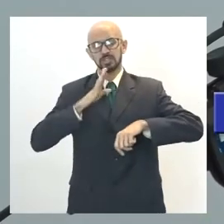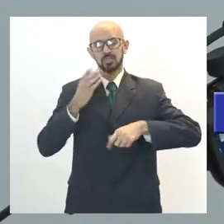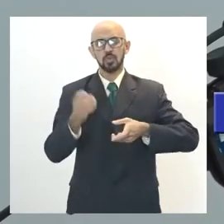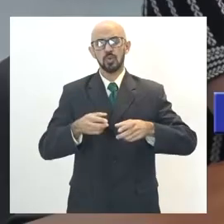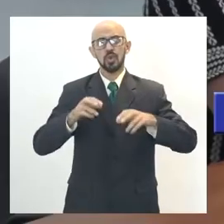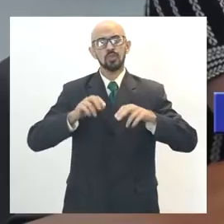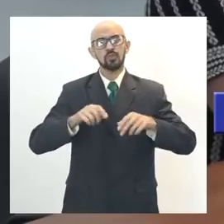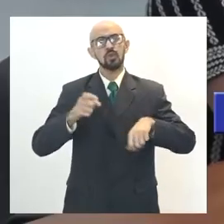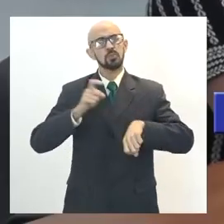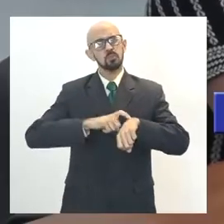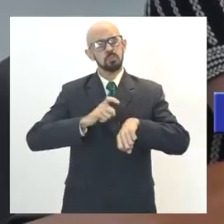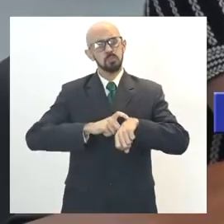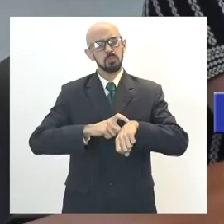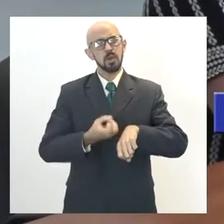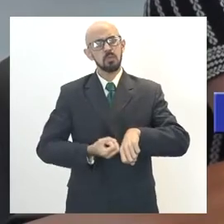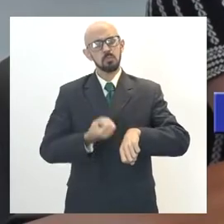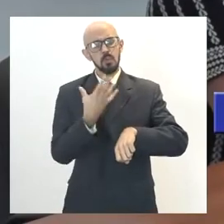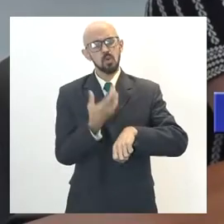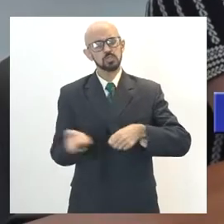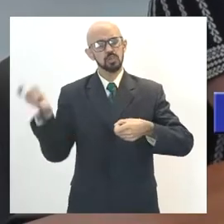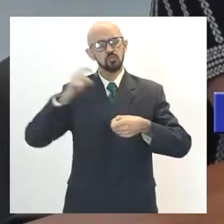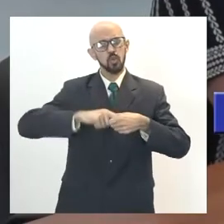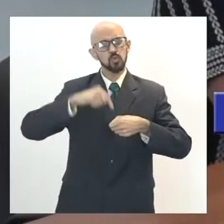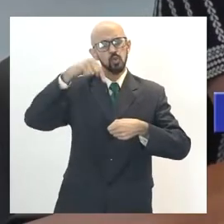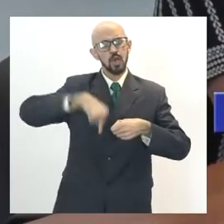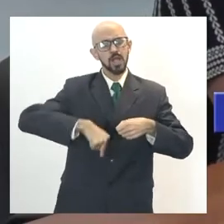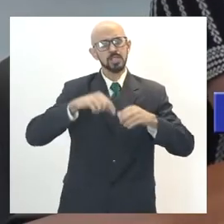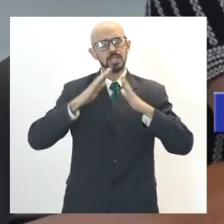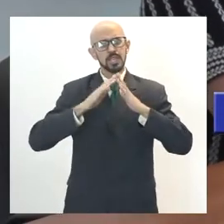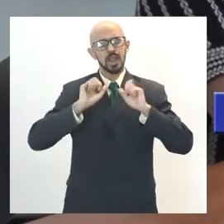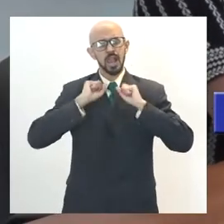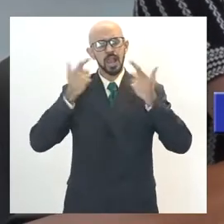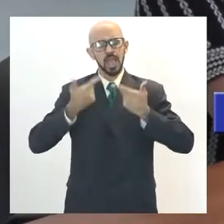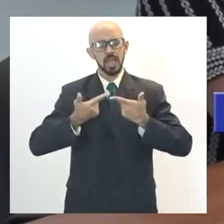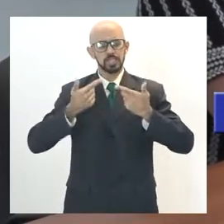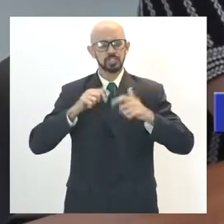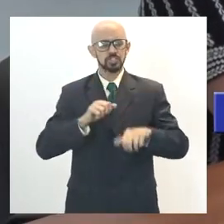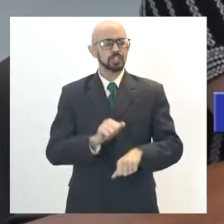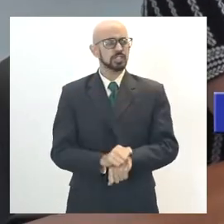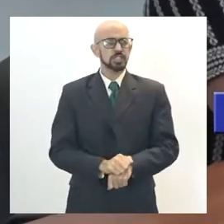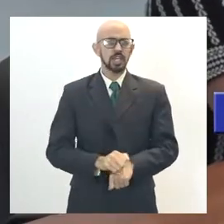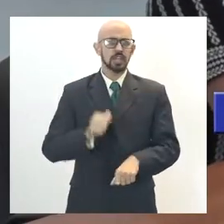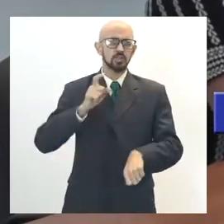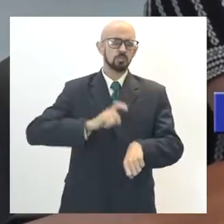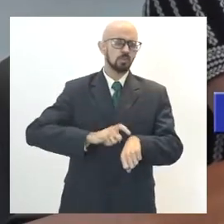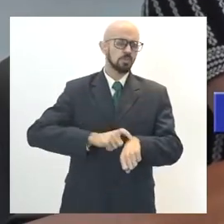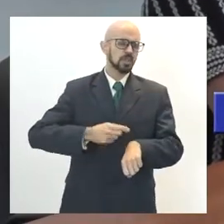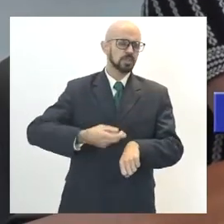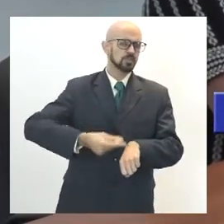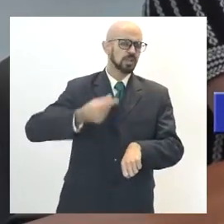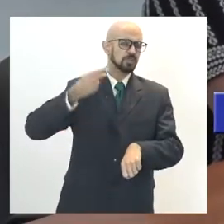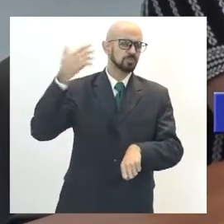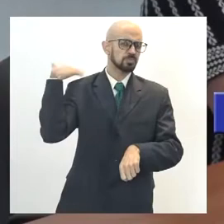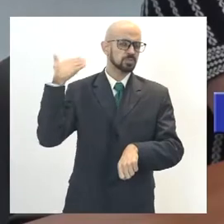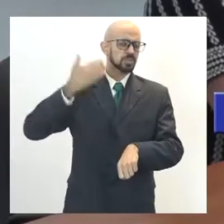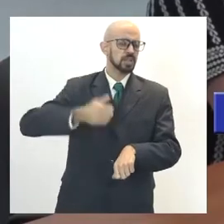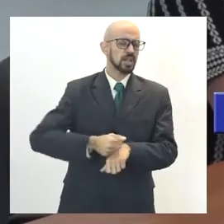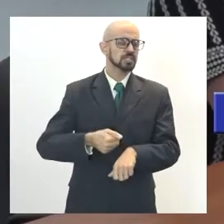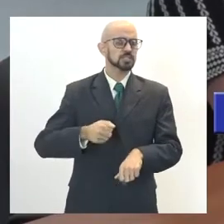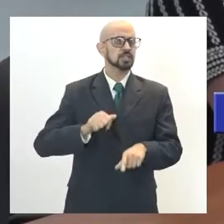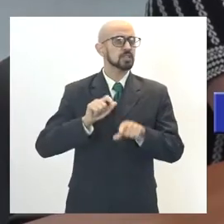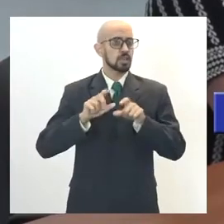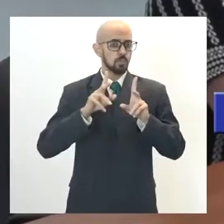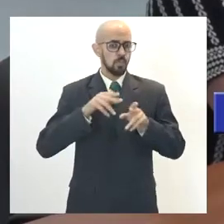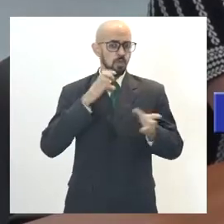retornou à Câmara dos Deputados você que foi no momento lá atrás como bem disse aqui o